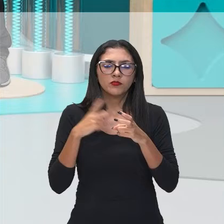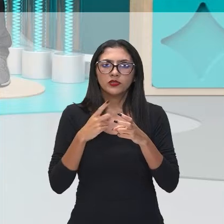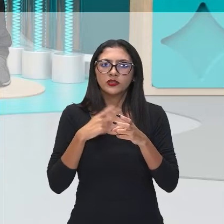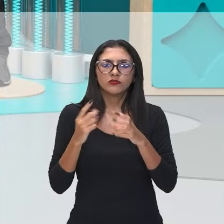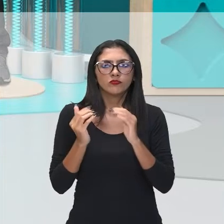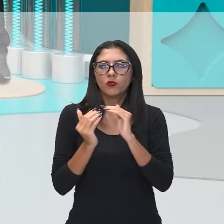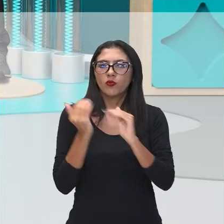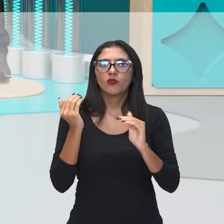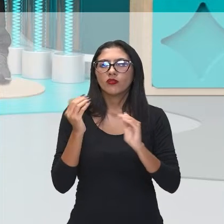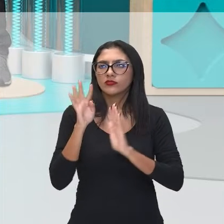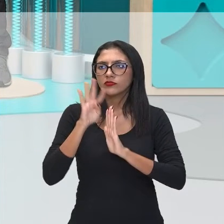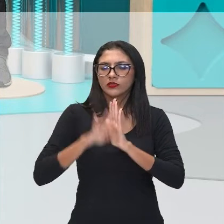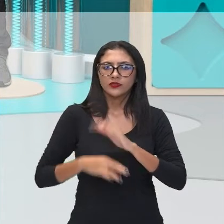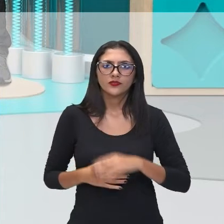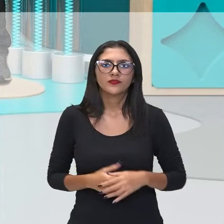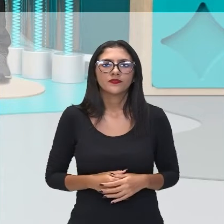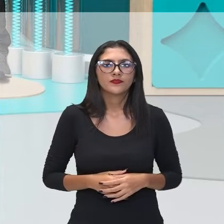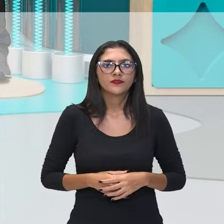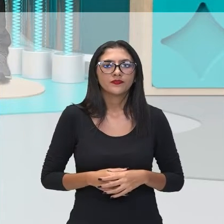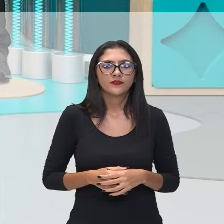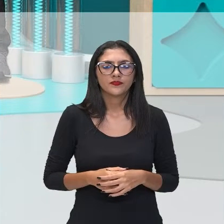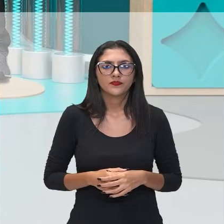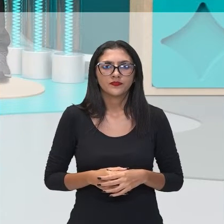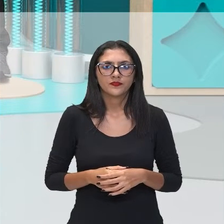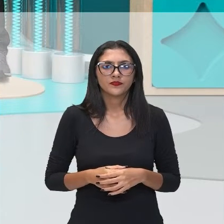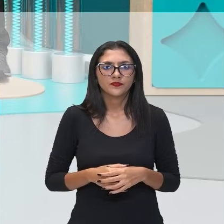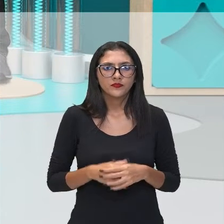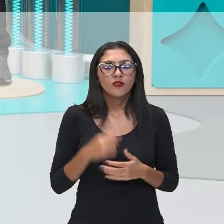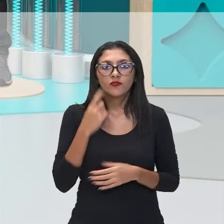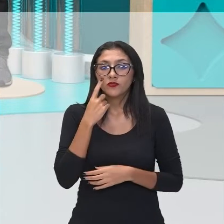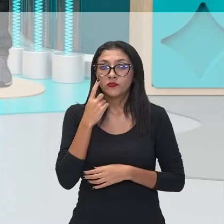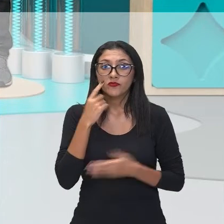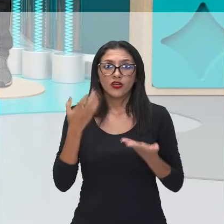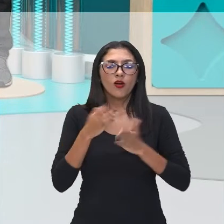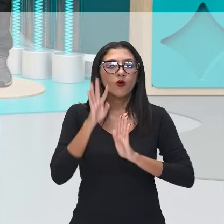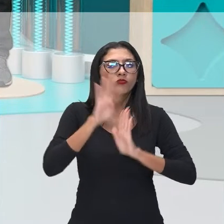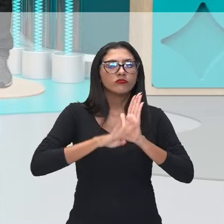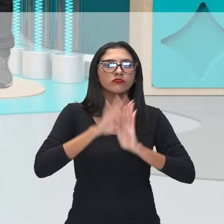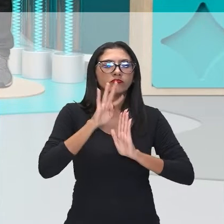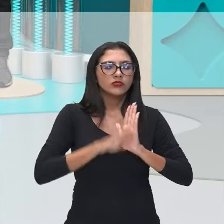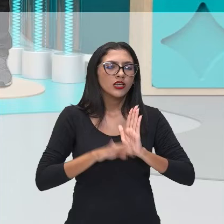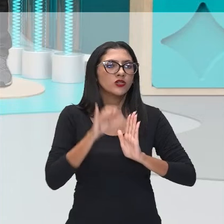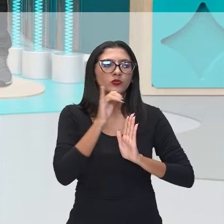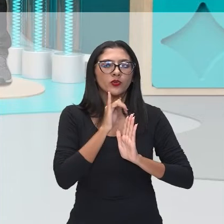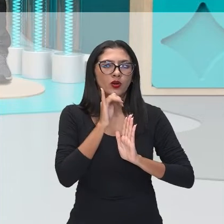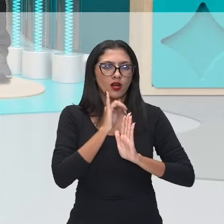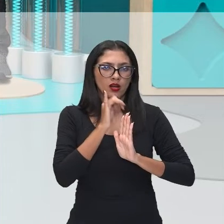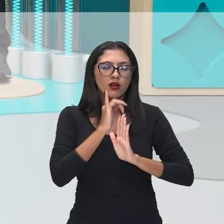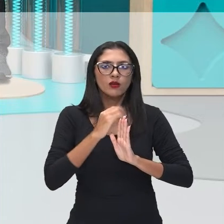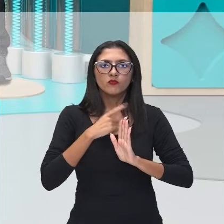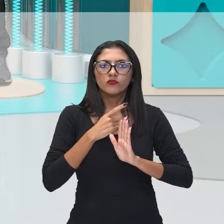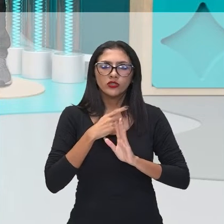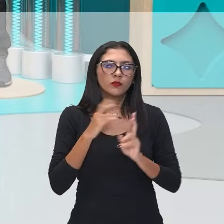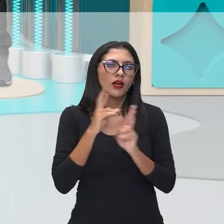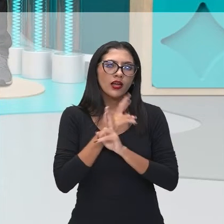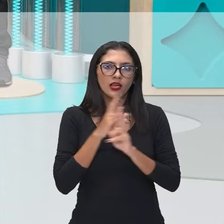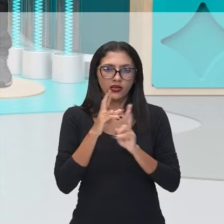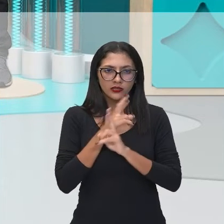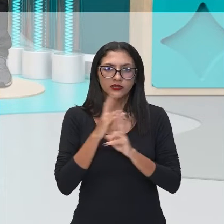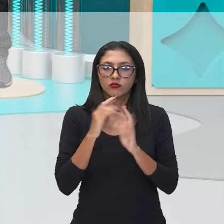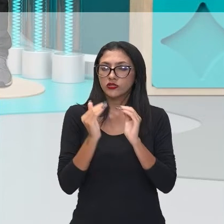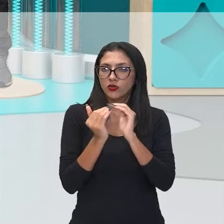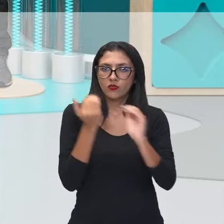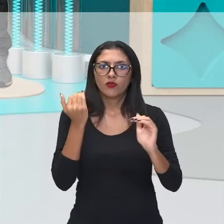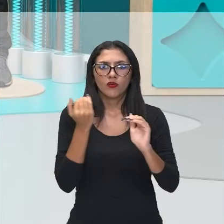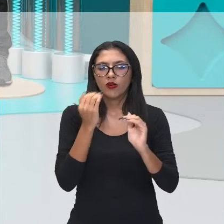dentro do texto. Observem como isso se manifesta neste texto que eu trago para vocês, que faz um movimento argumentativo de